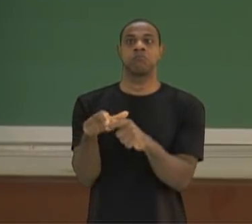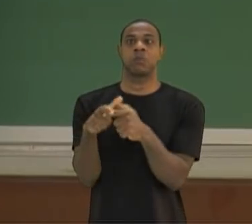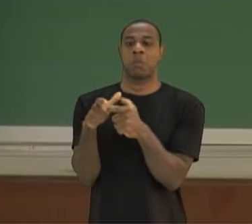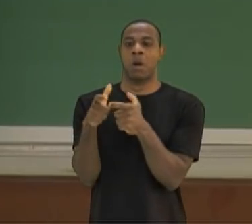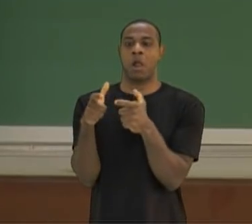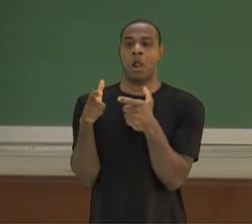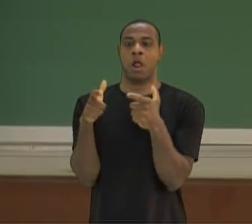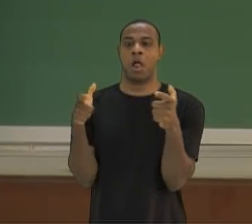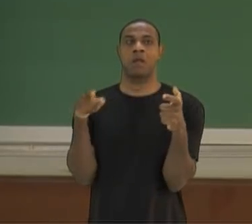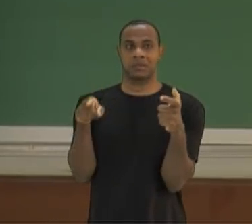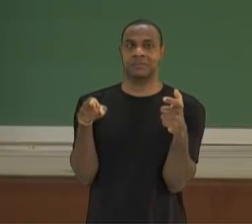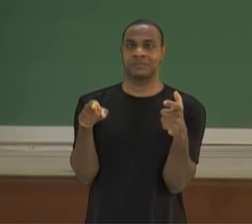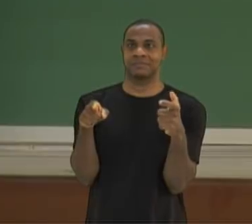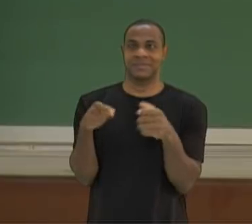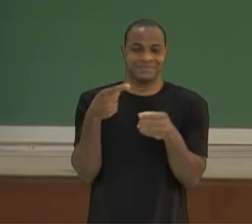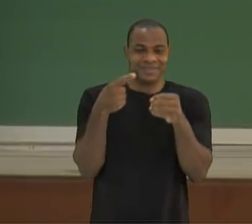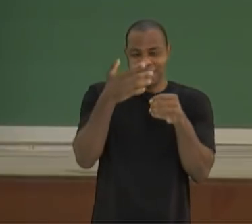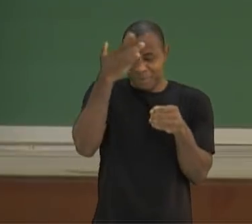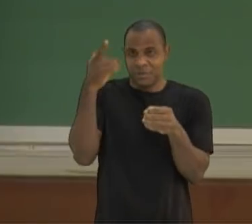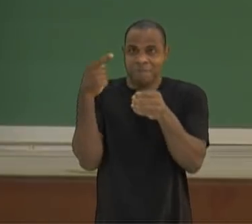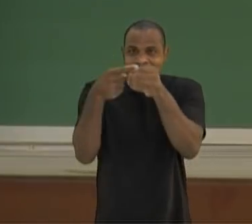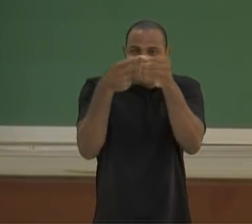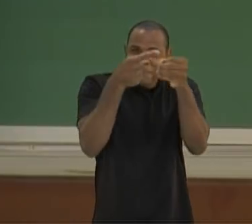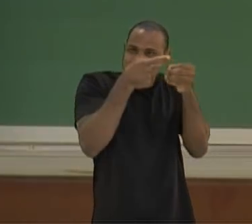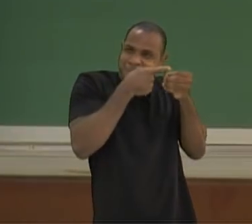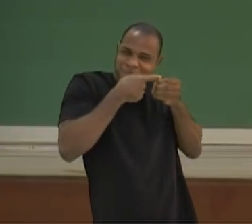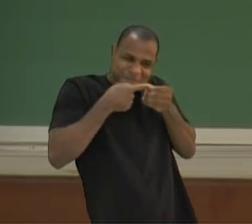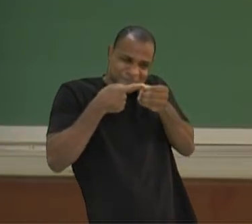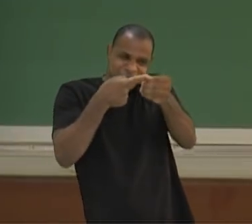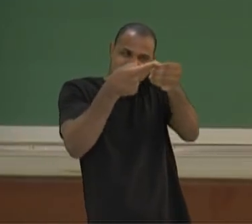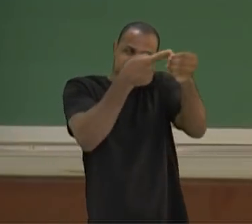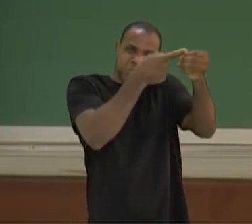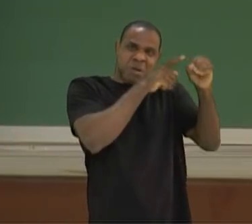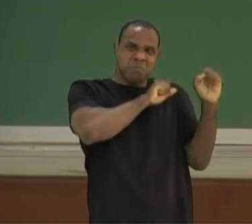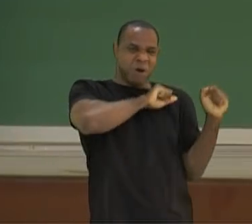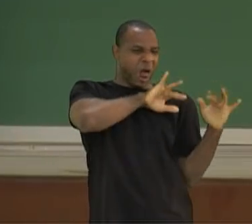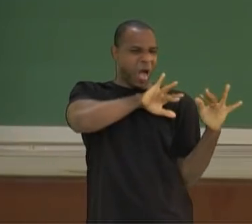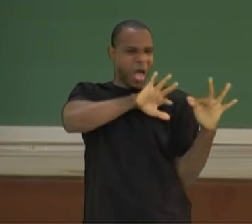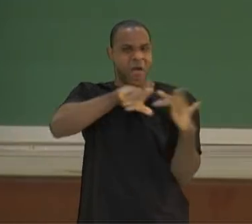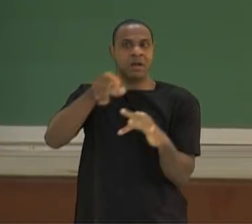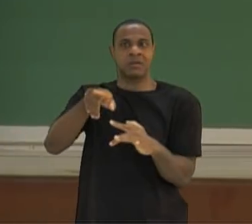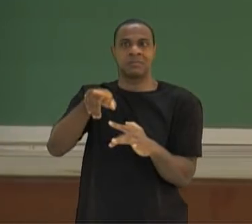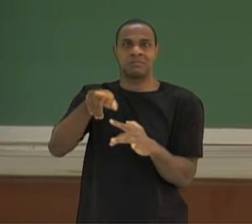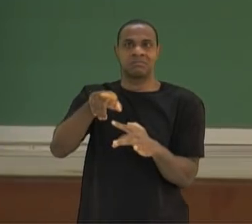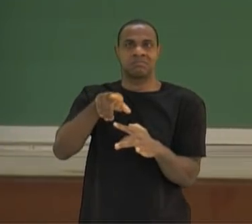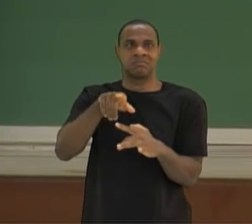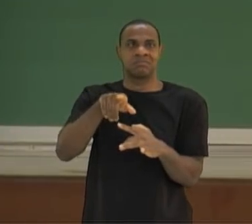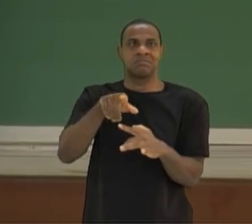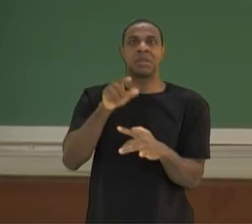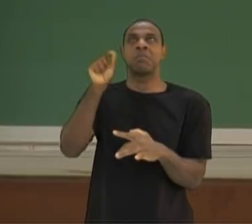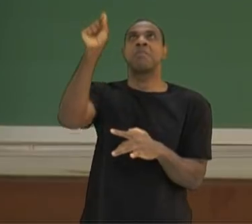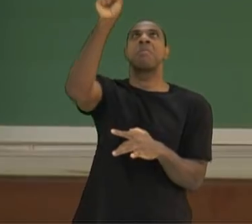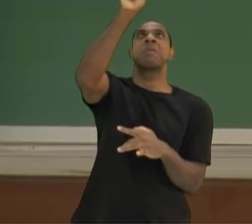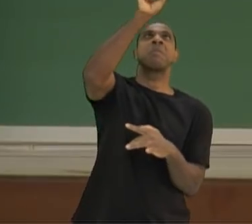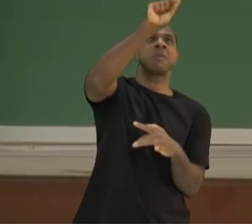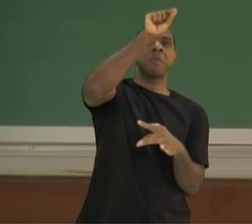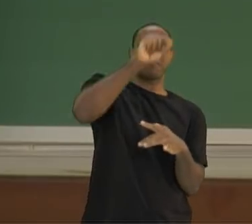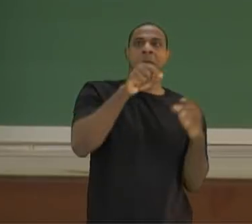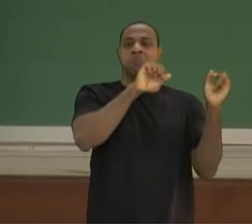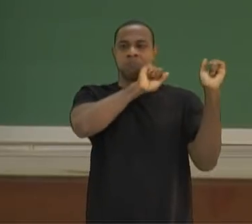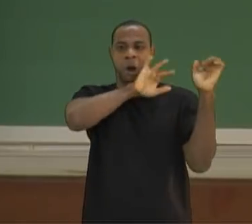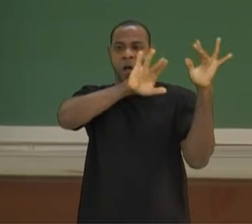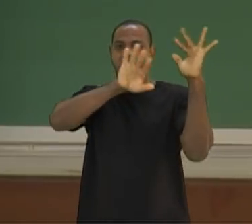pessoas vindas do interior da região e de outras partes do Brasil para os grandes